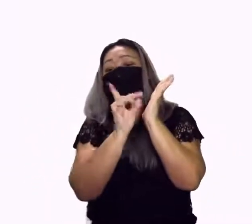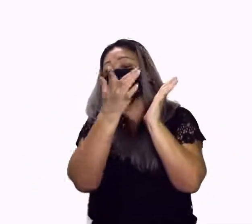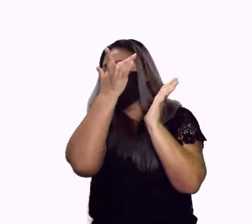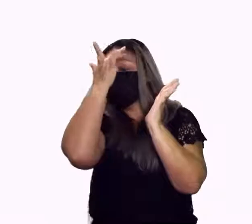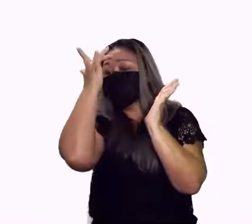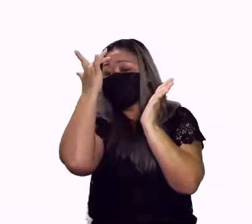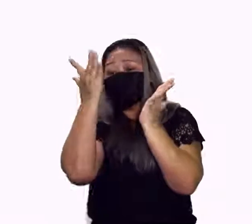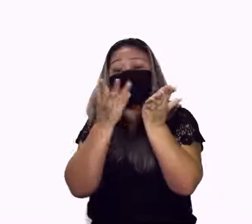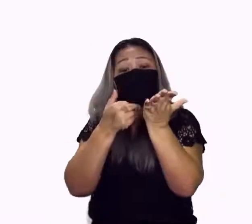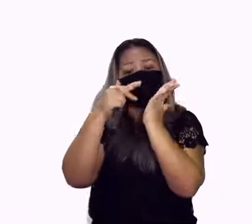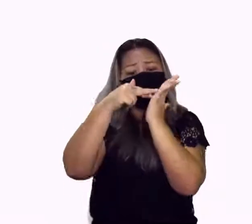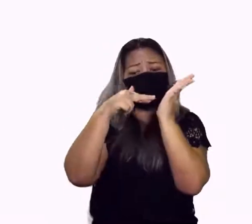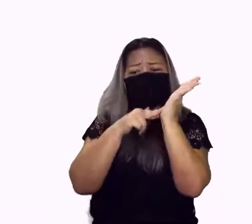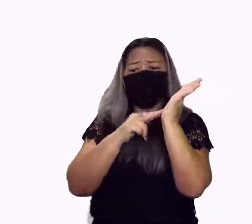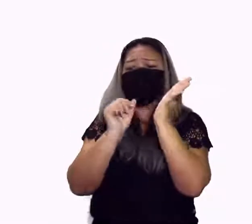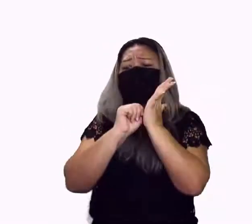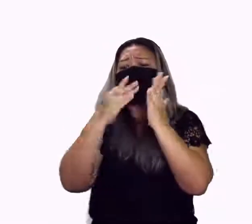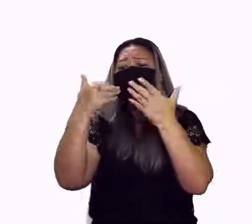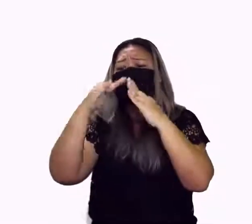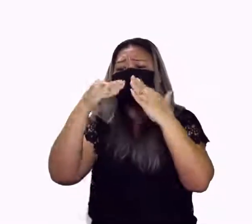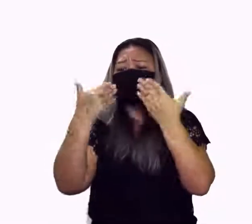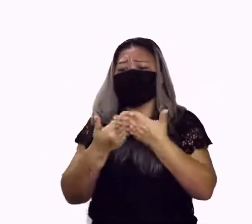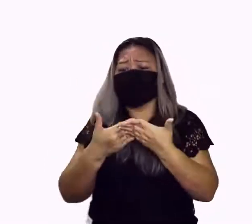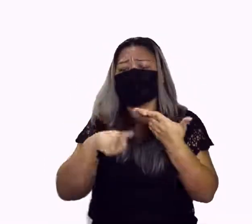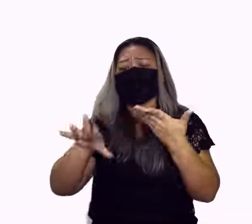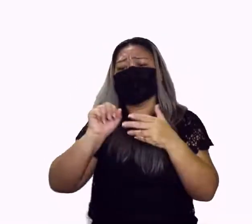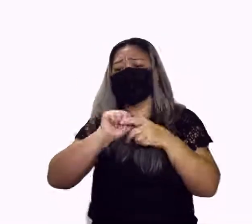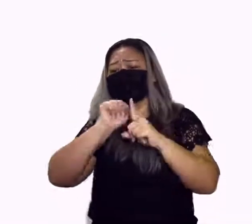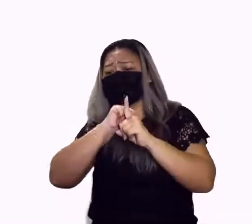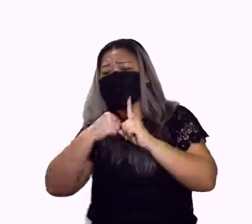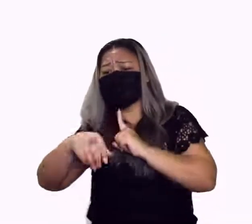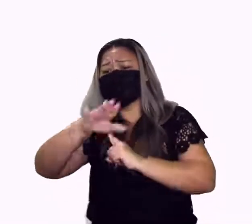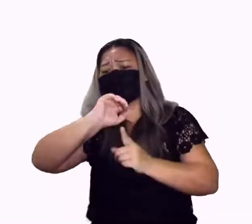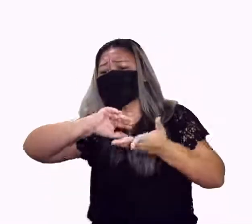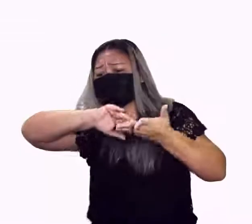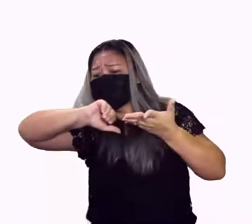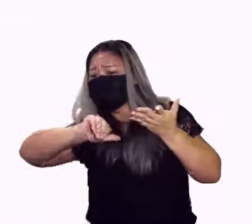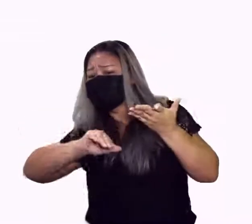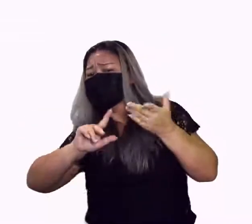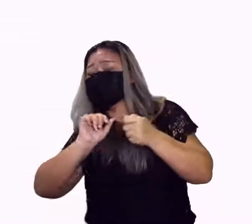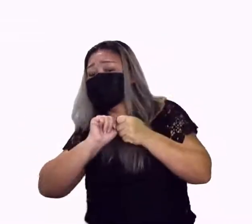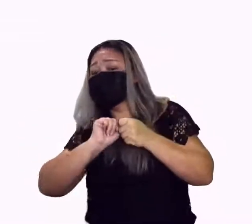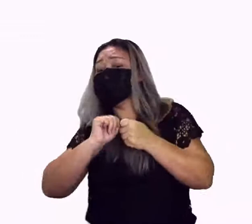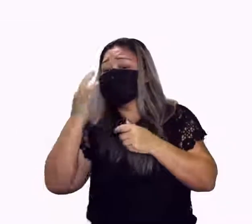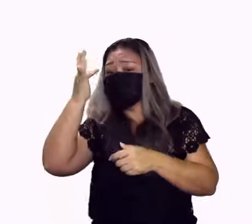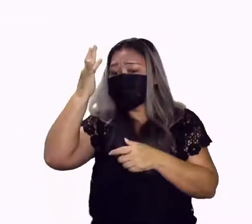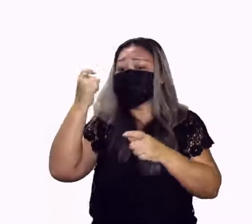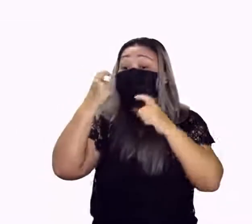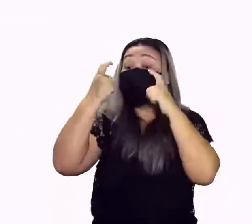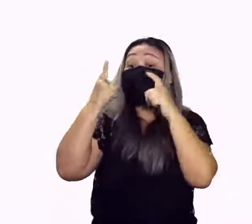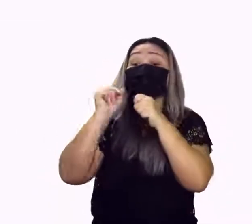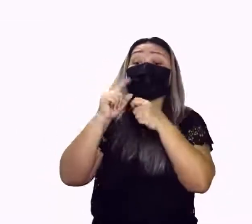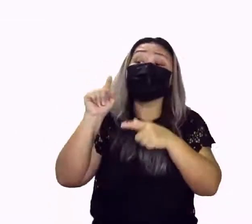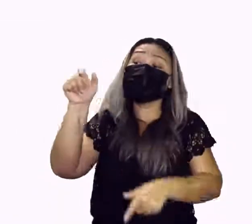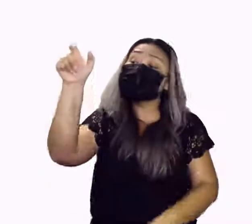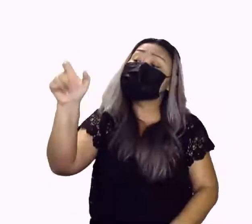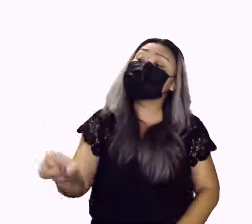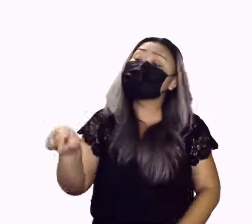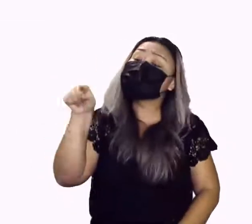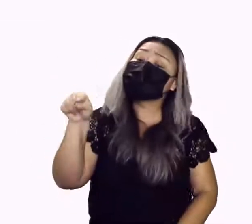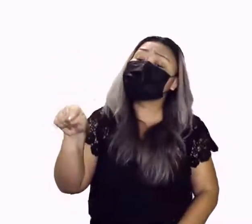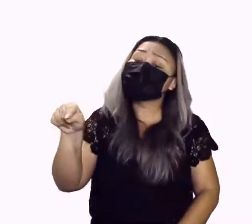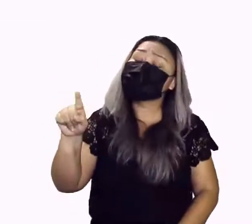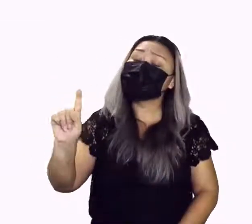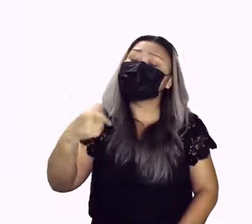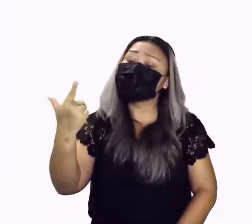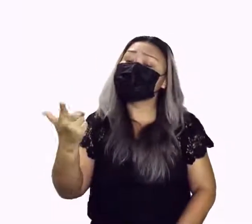que burlam as regras na escola, no ambiente social, a filosofia se preocupa com isso, né? O que levou a pessoa?